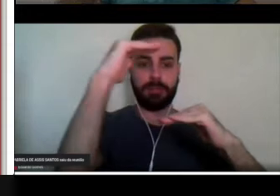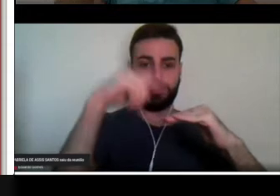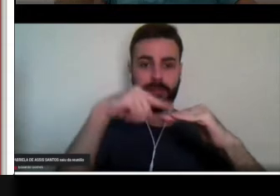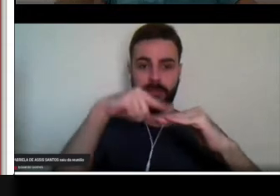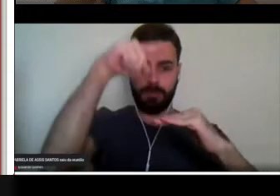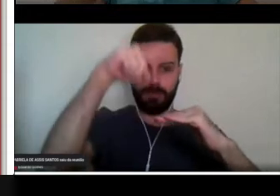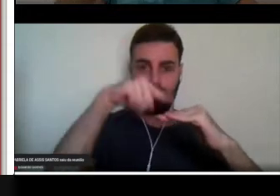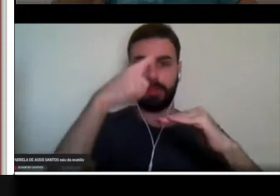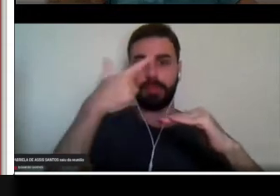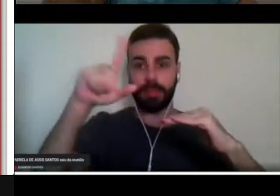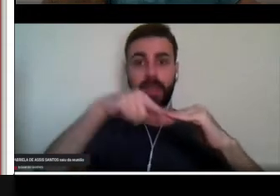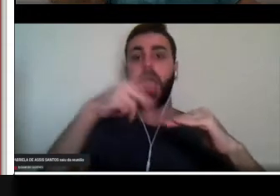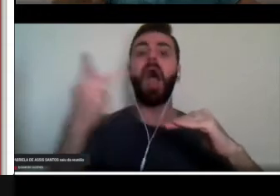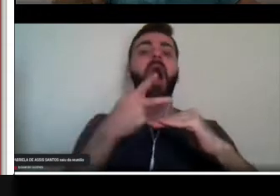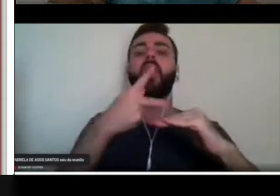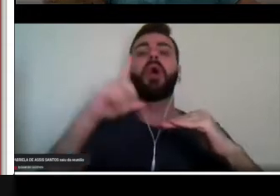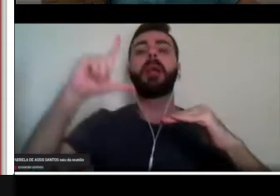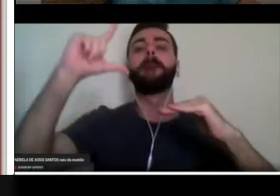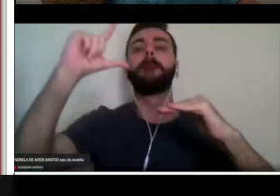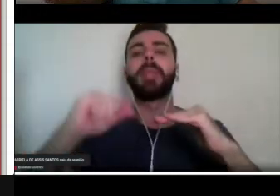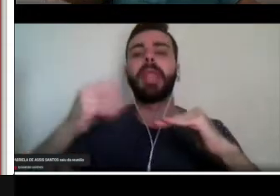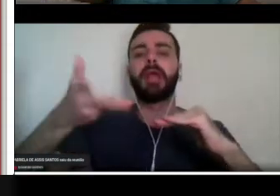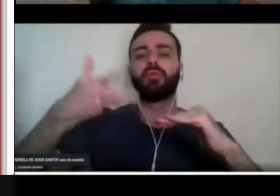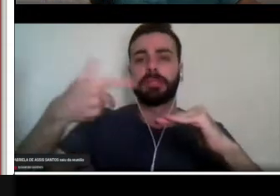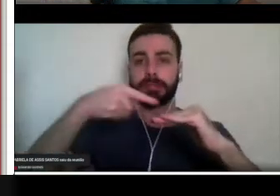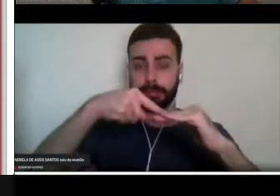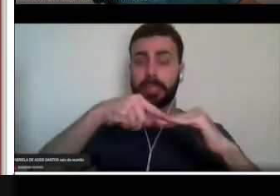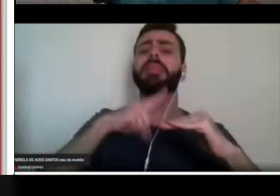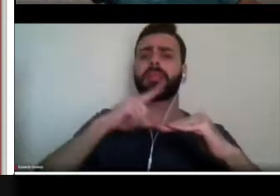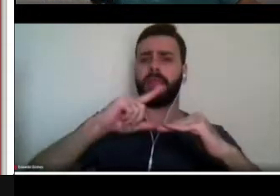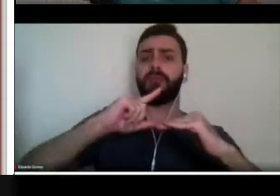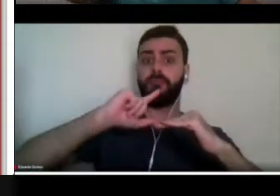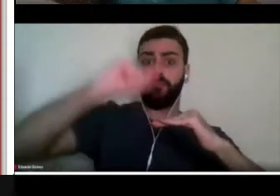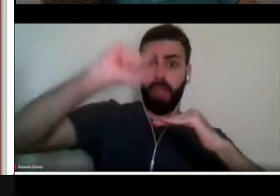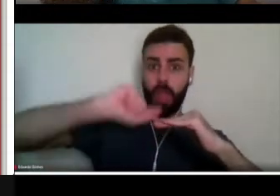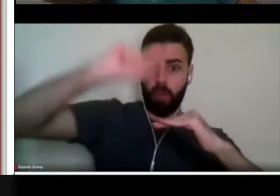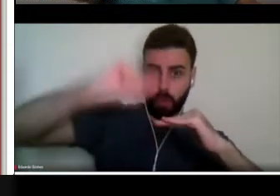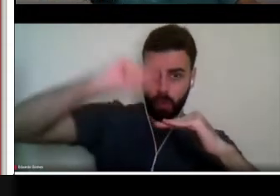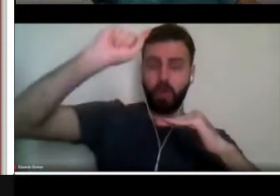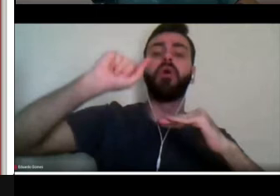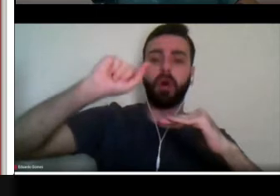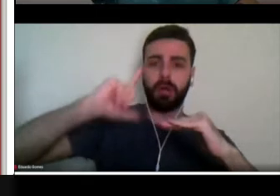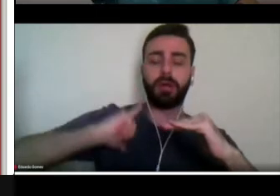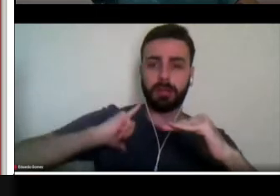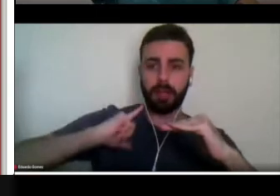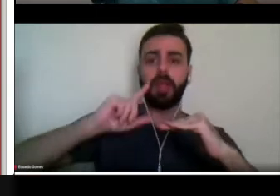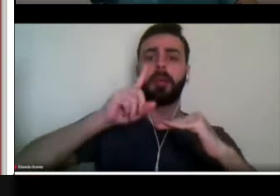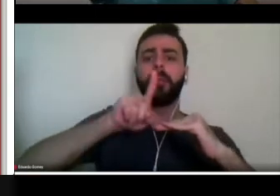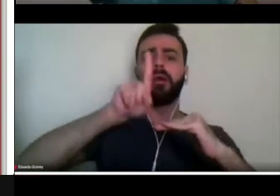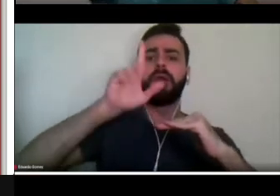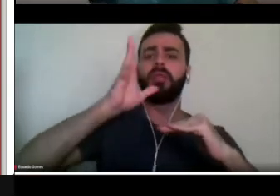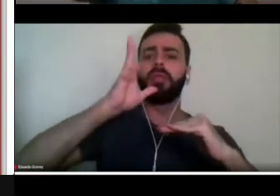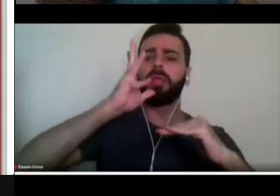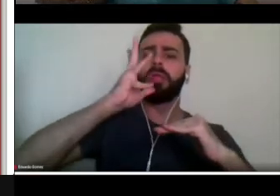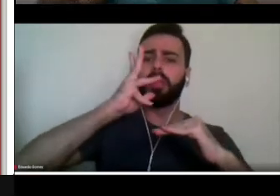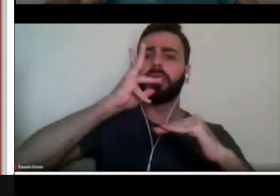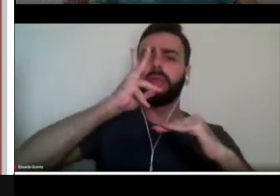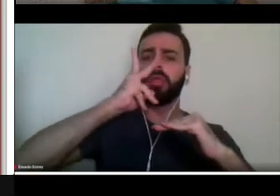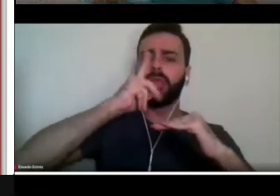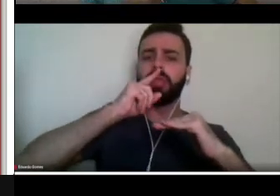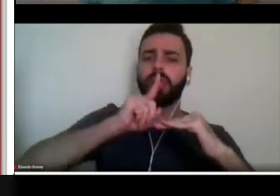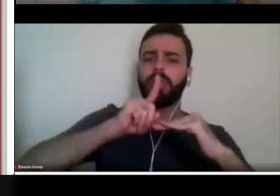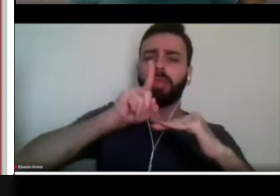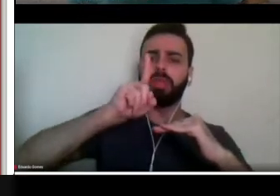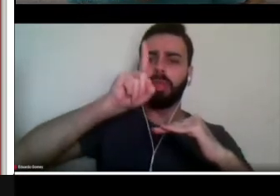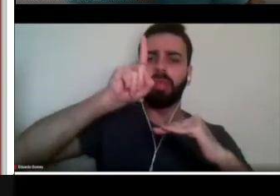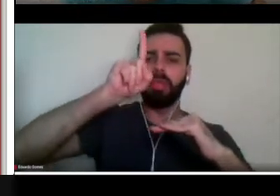tenho uma velocidade inicial e o foguete vai cada vez mais perdendo velocidade até parar e, eventualmente,